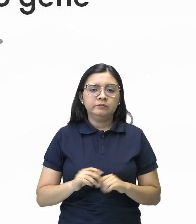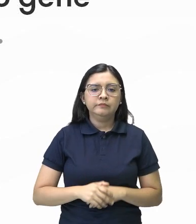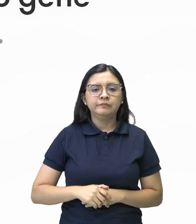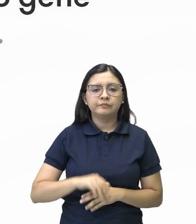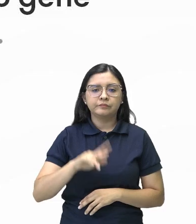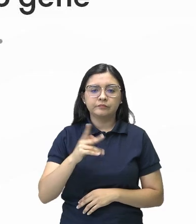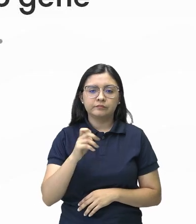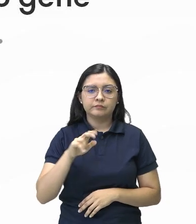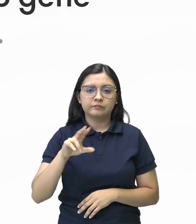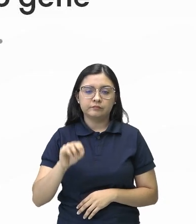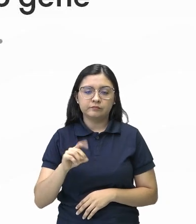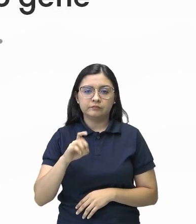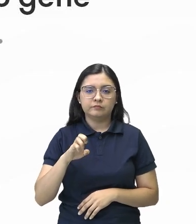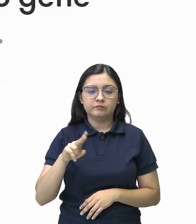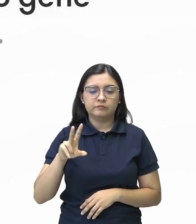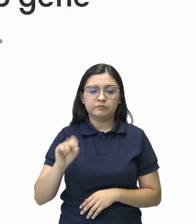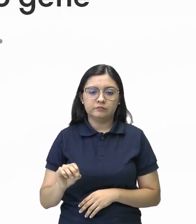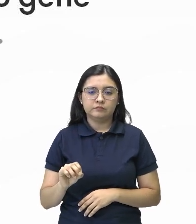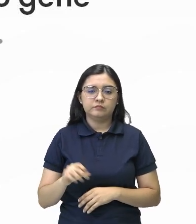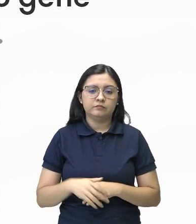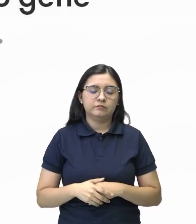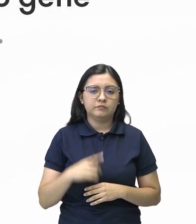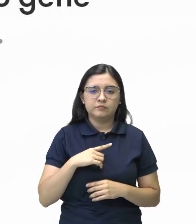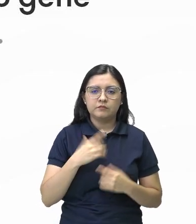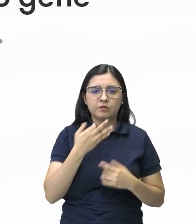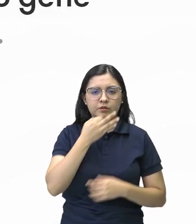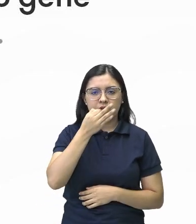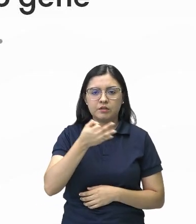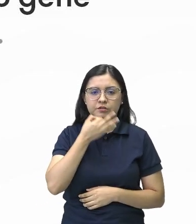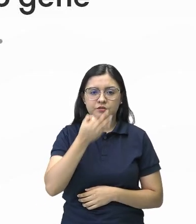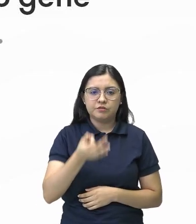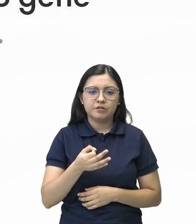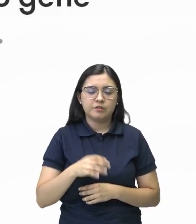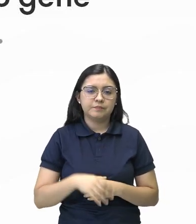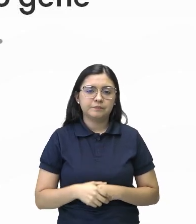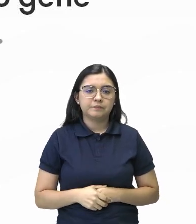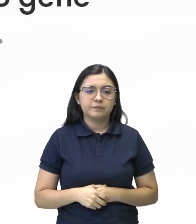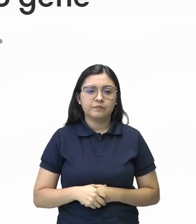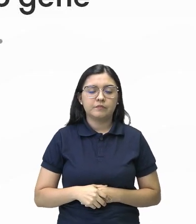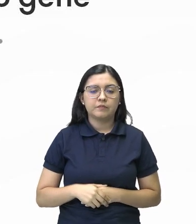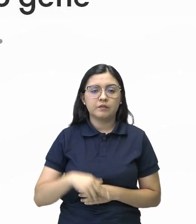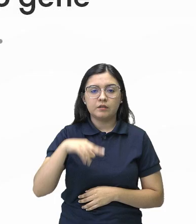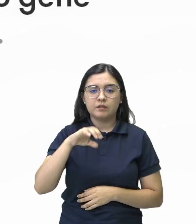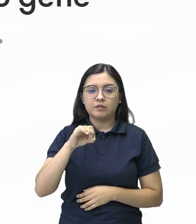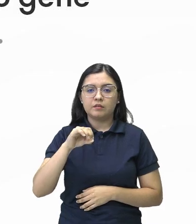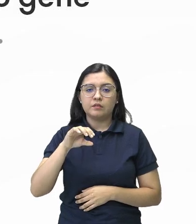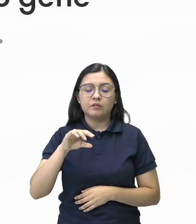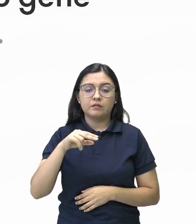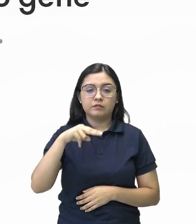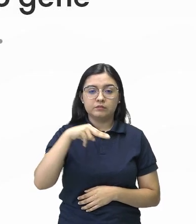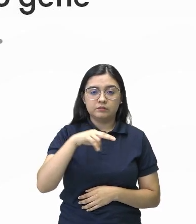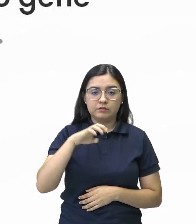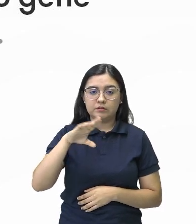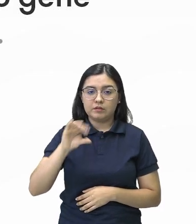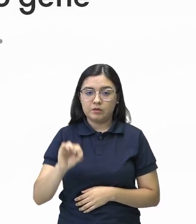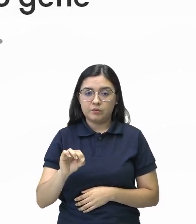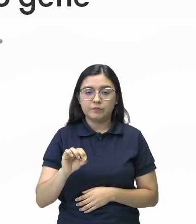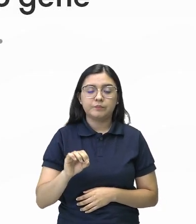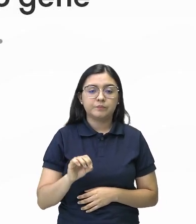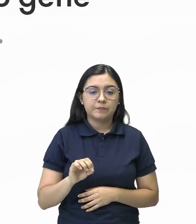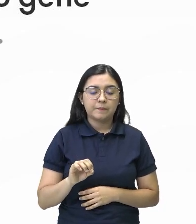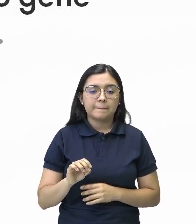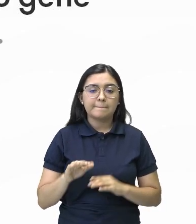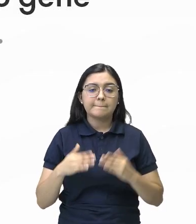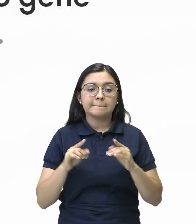não refuta o neodarwinismo, que fique bem claro aí, mas ela mostra que a seleção natural